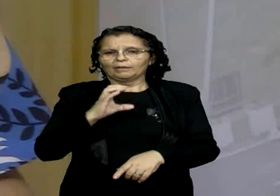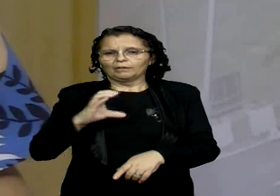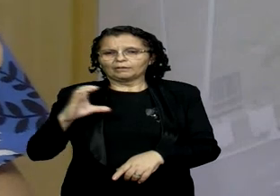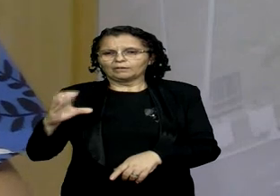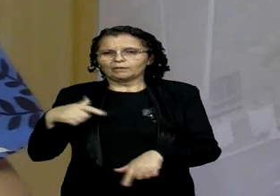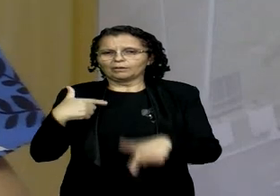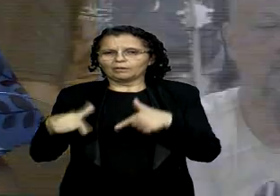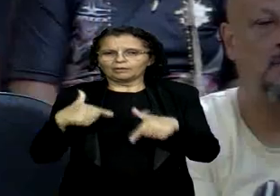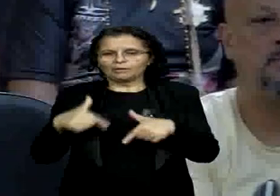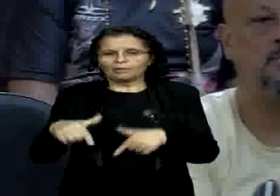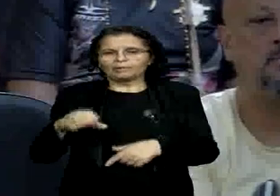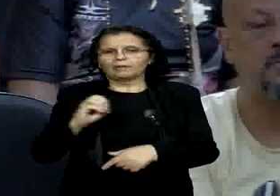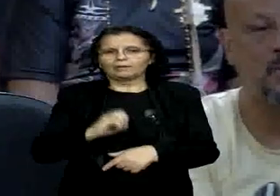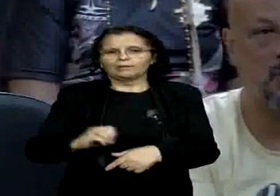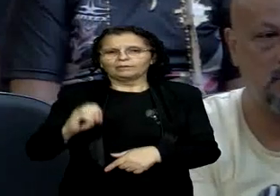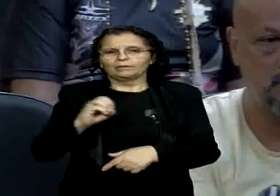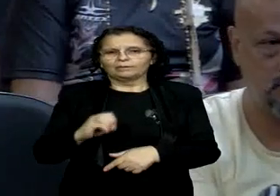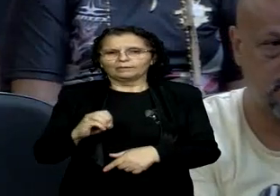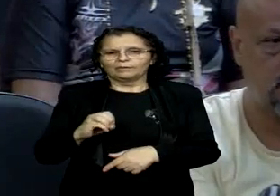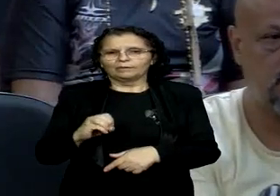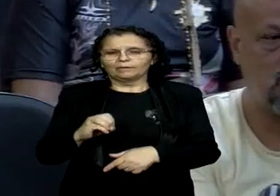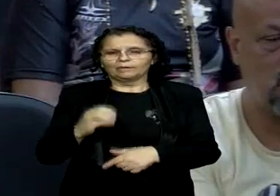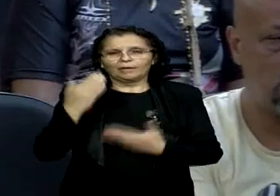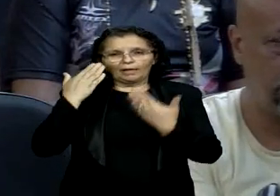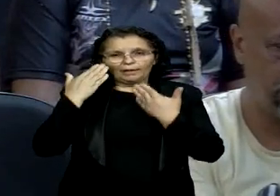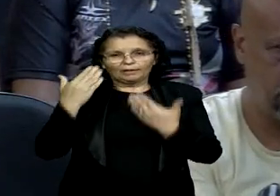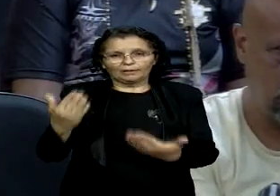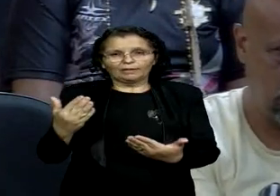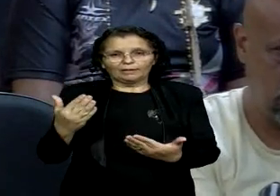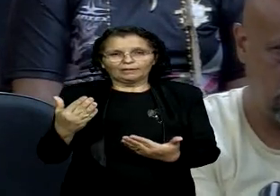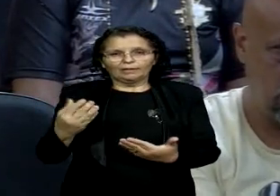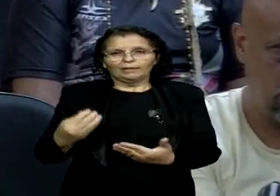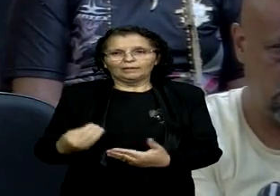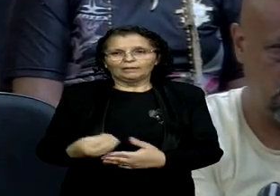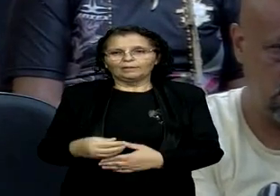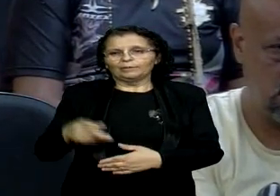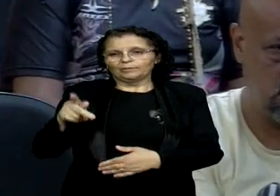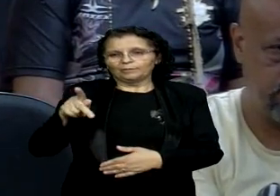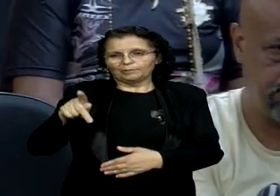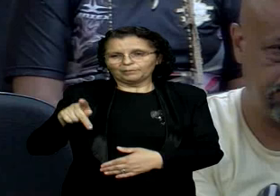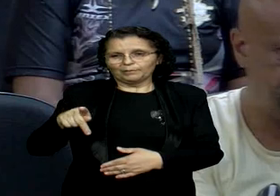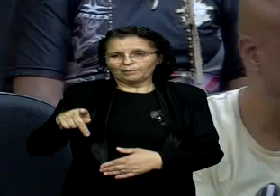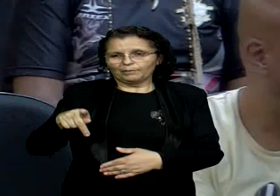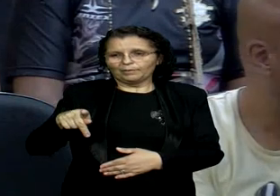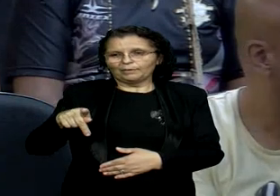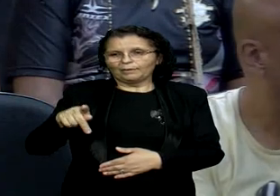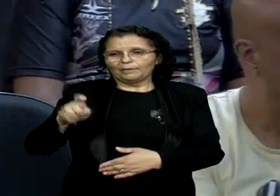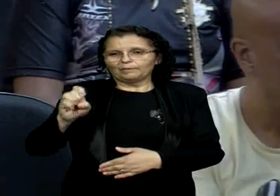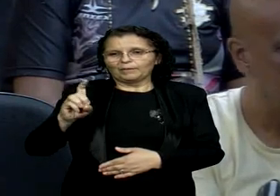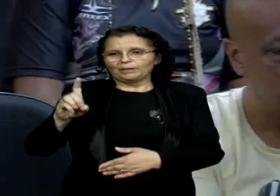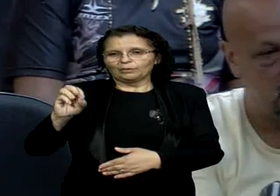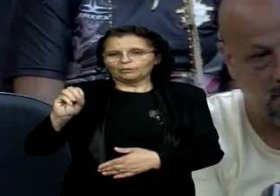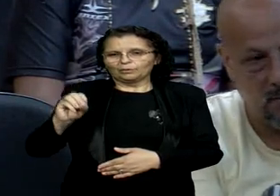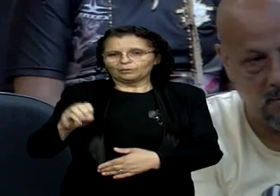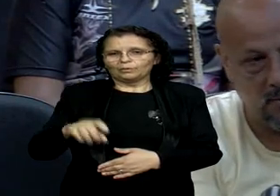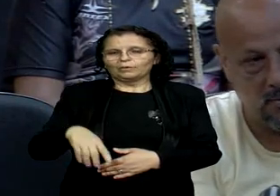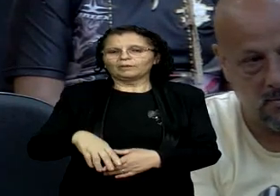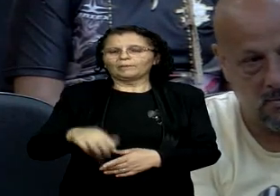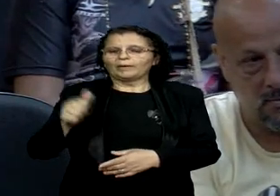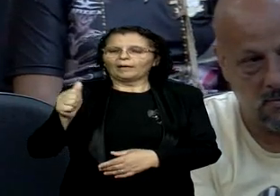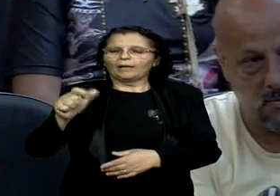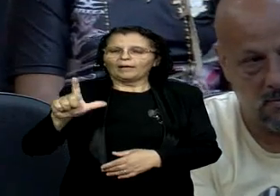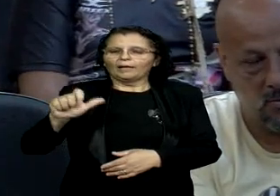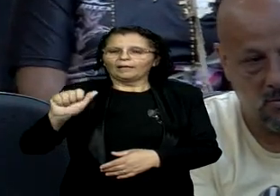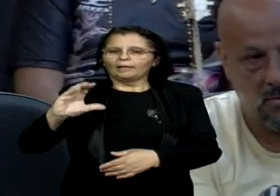seu trabalho na cidade. Quero agradecer a presença aqui do Pedro, que é Pancararé, a Laide, que é uma